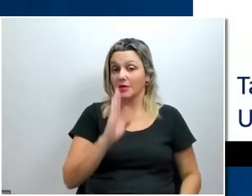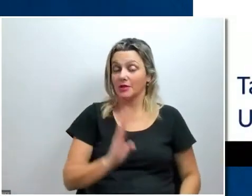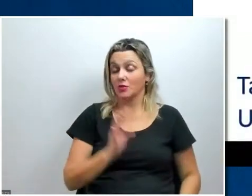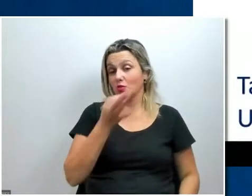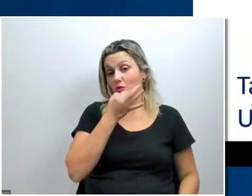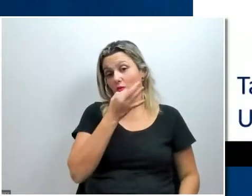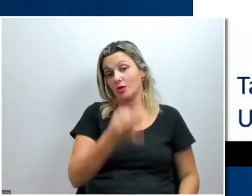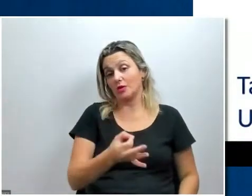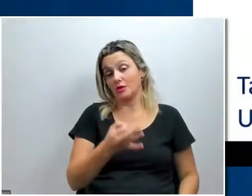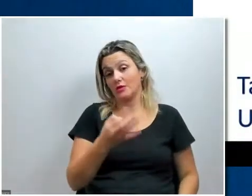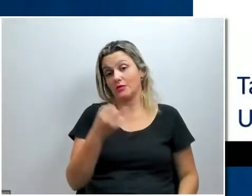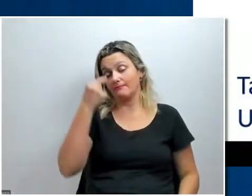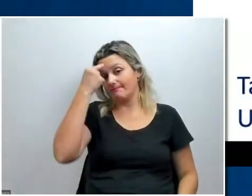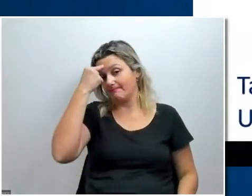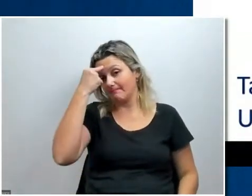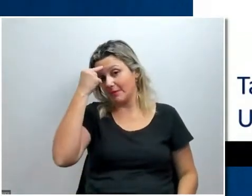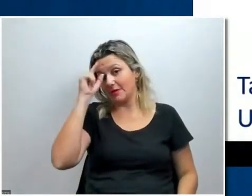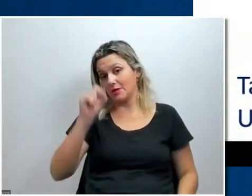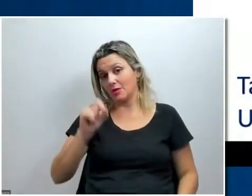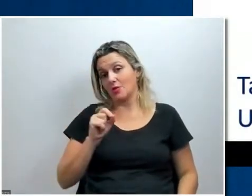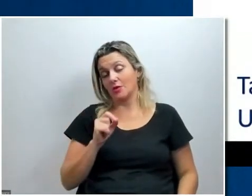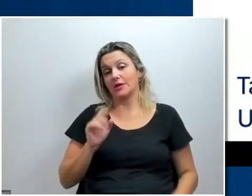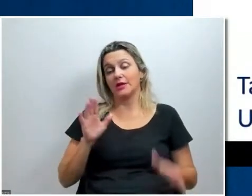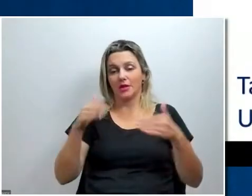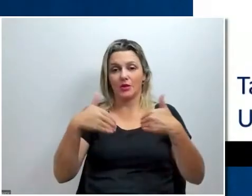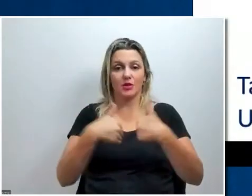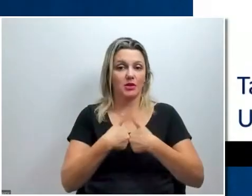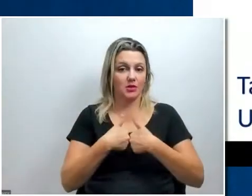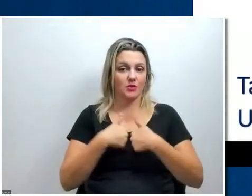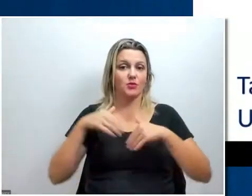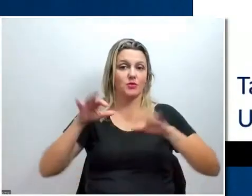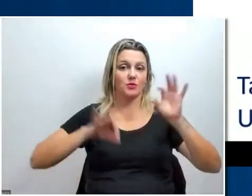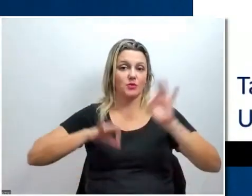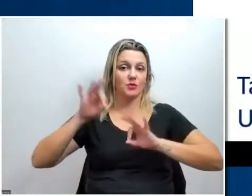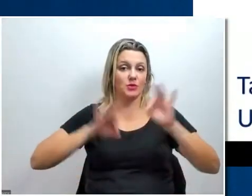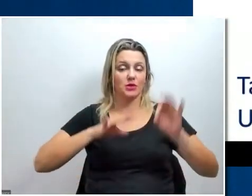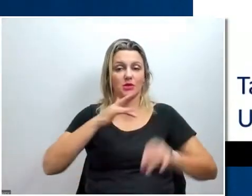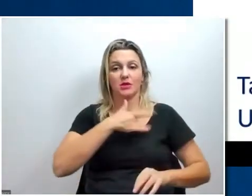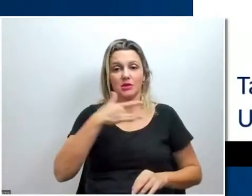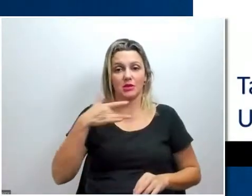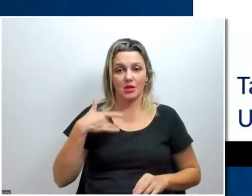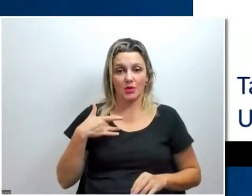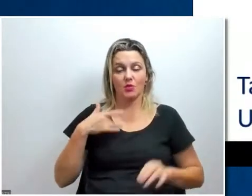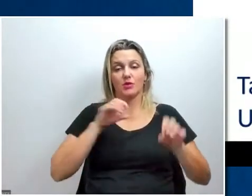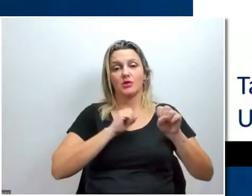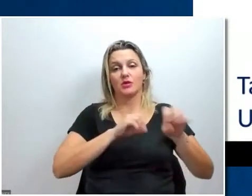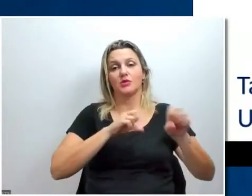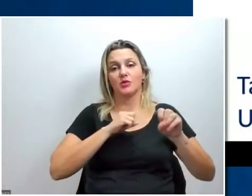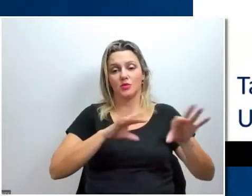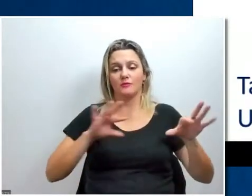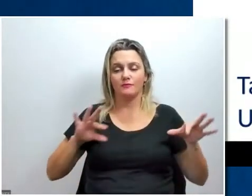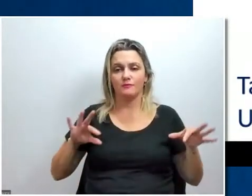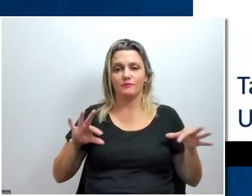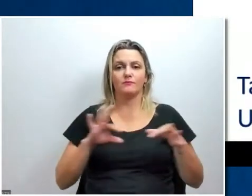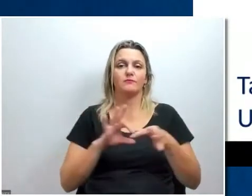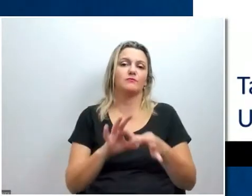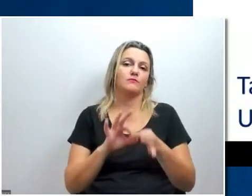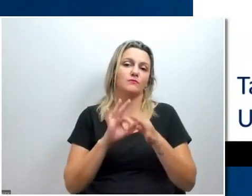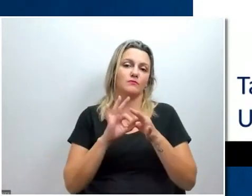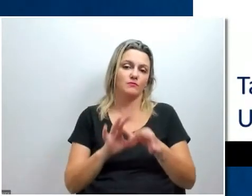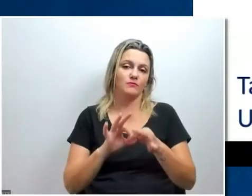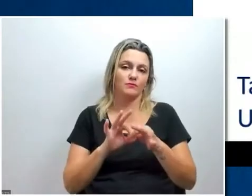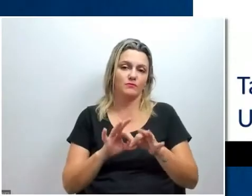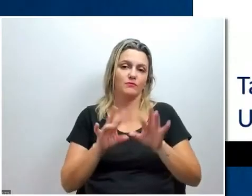devêssemos pensar autismo e planejar saúde e educação como uma unidade, né, em termos do